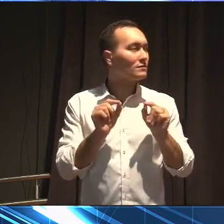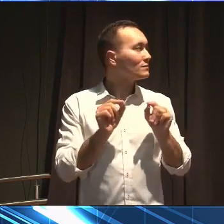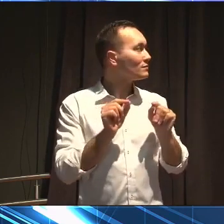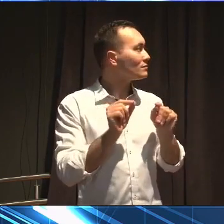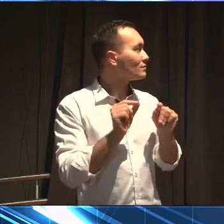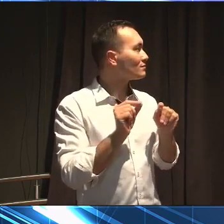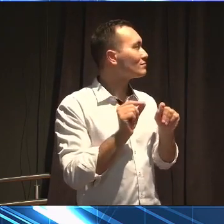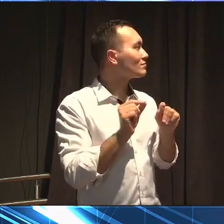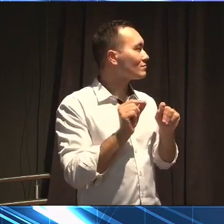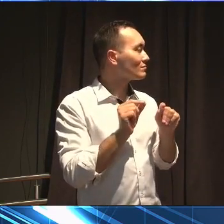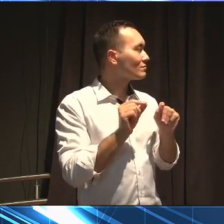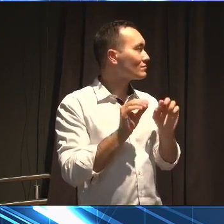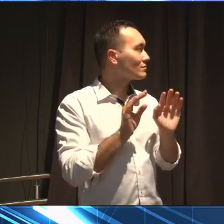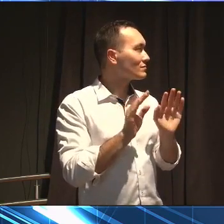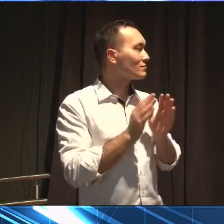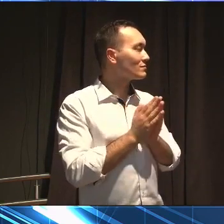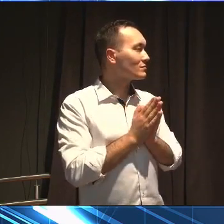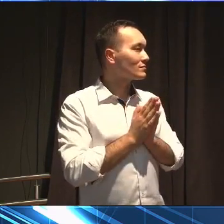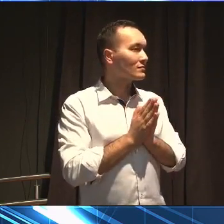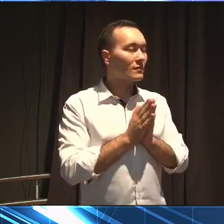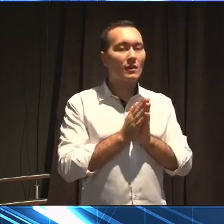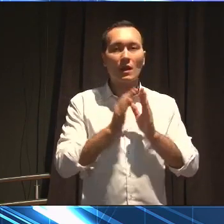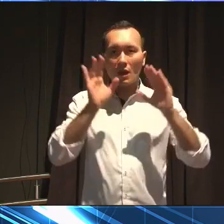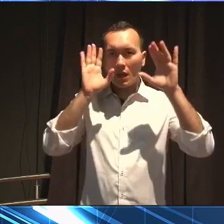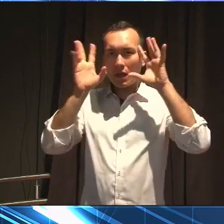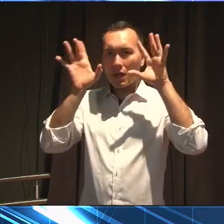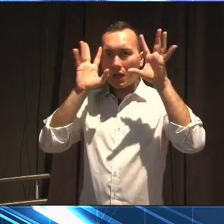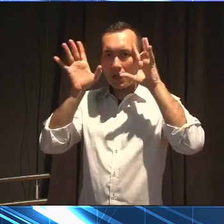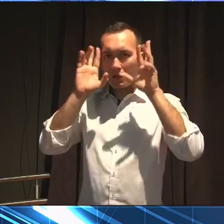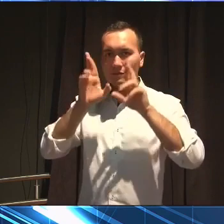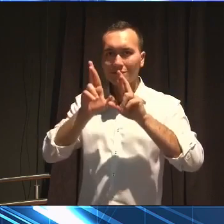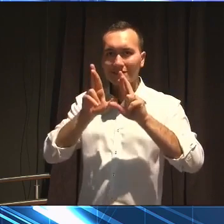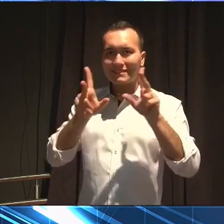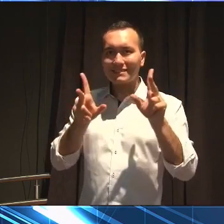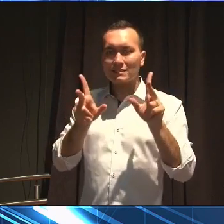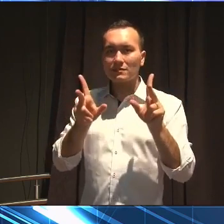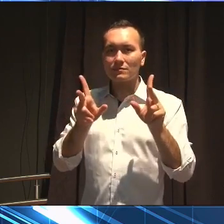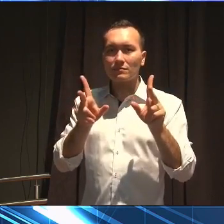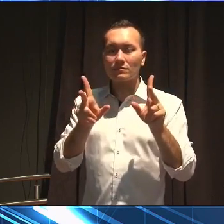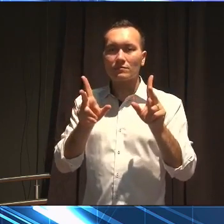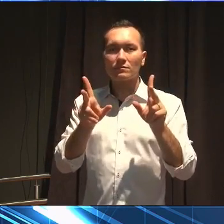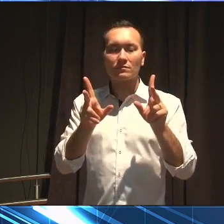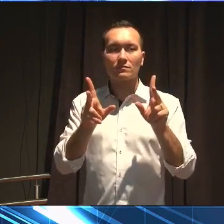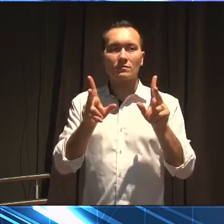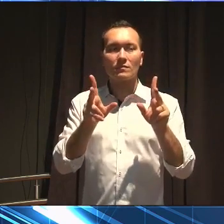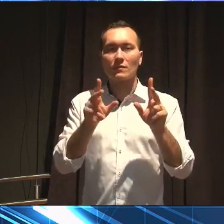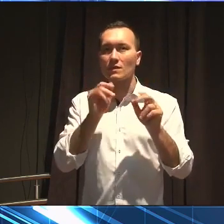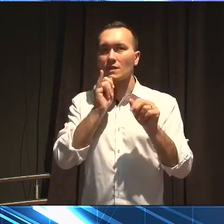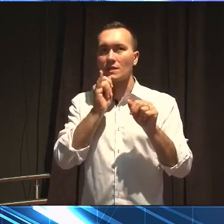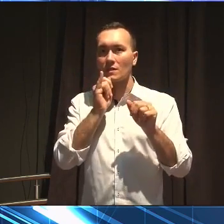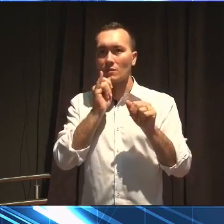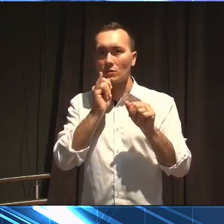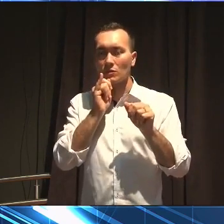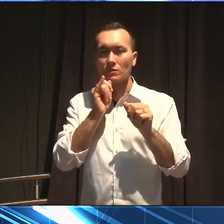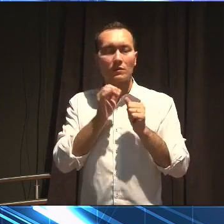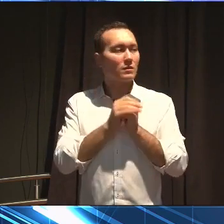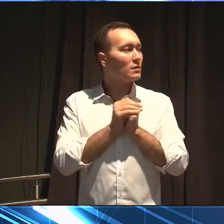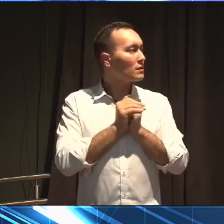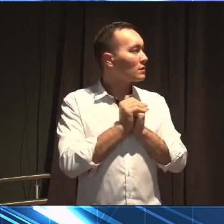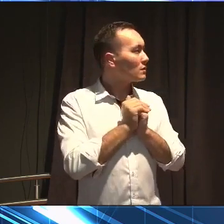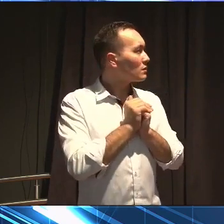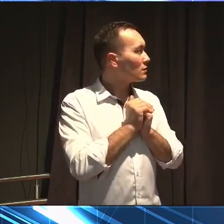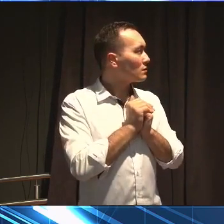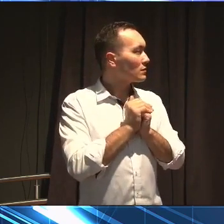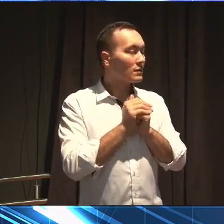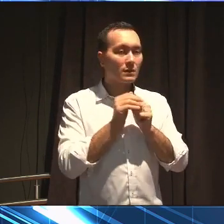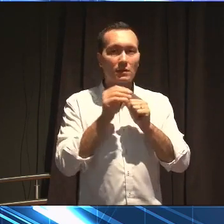Então, o pensamento divergente ele tem relação com a criatividade exatamente porque fala da nossa capacidade de